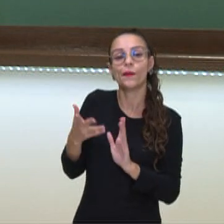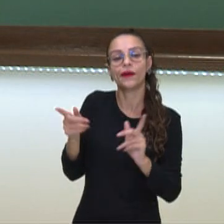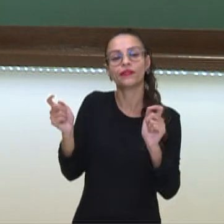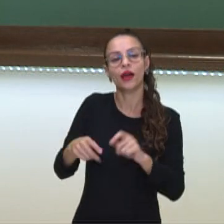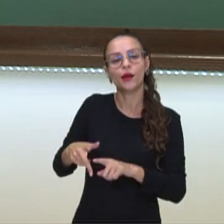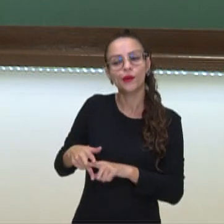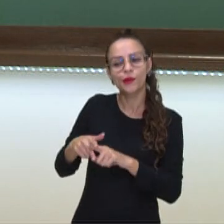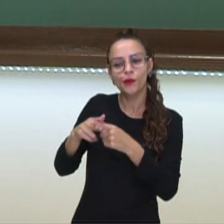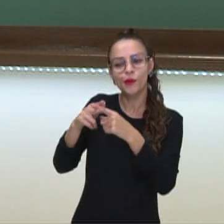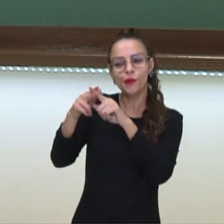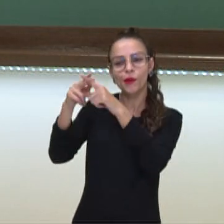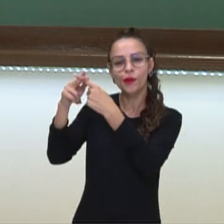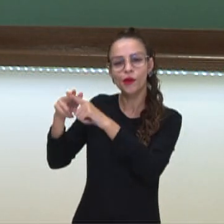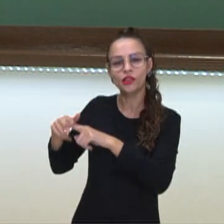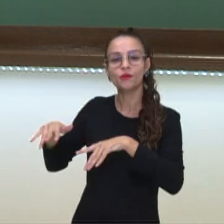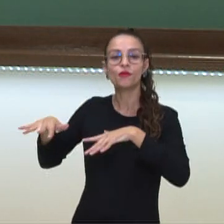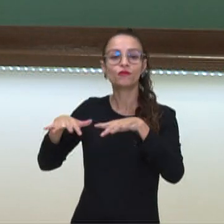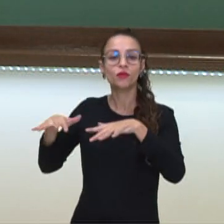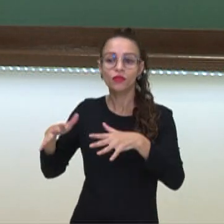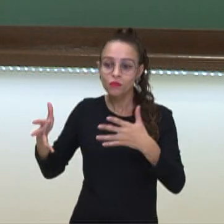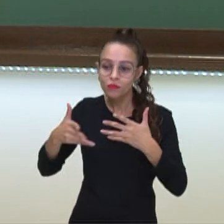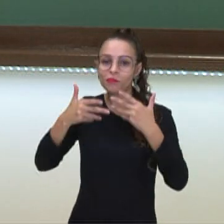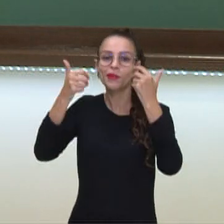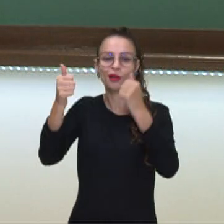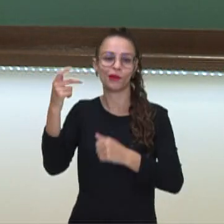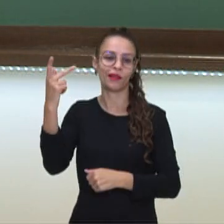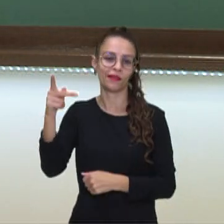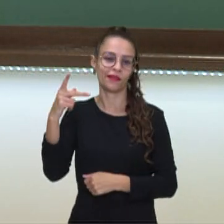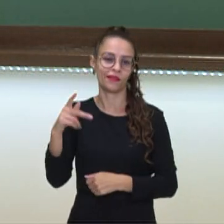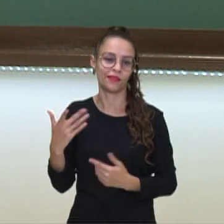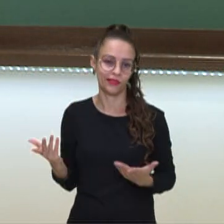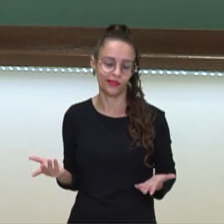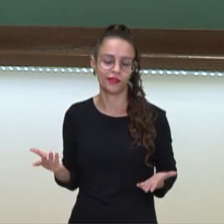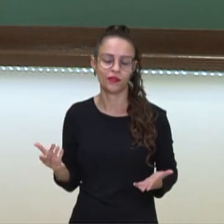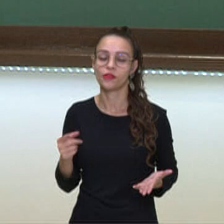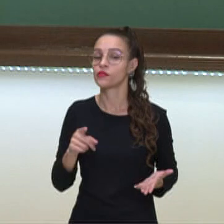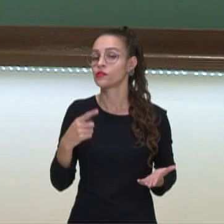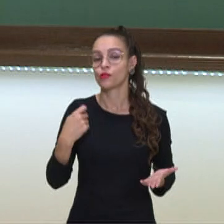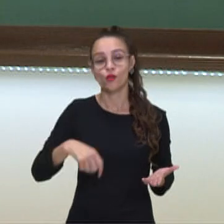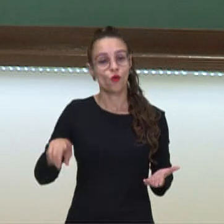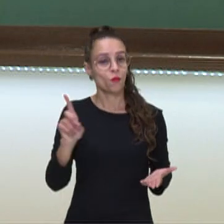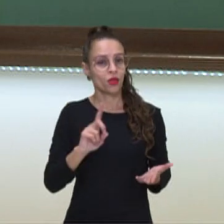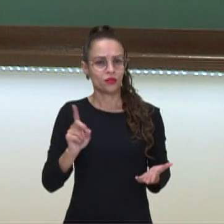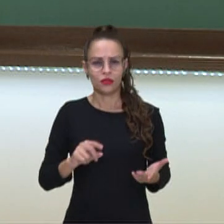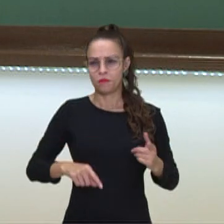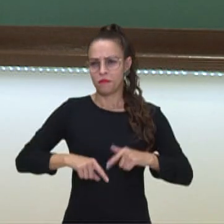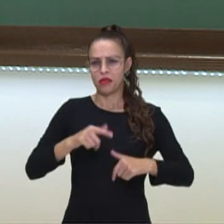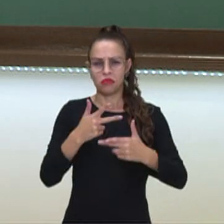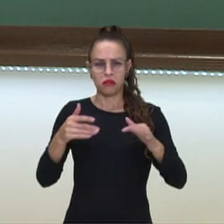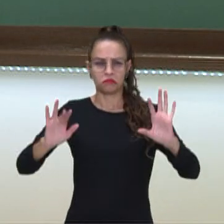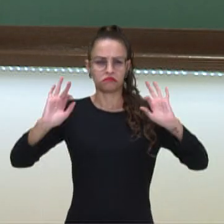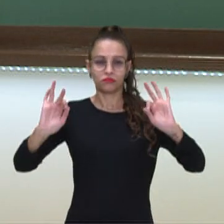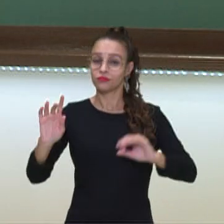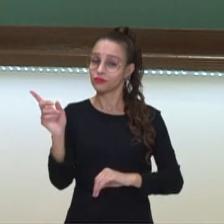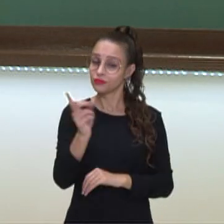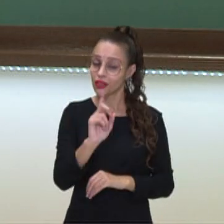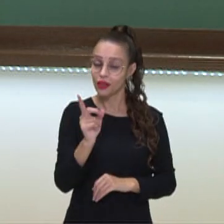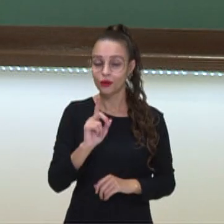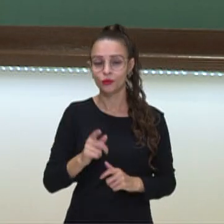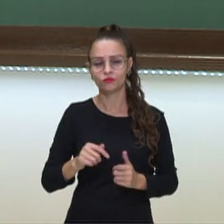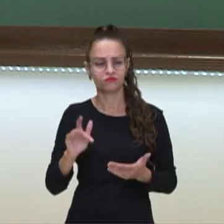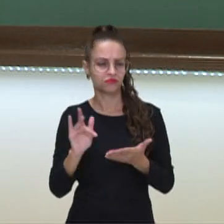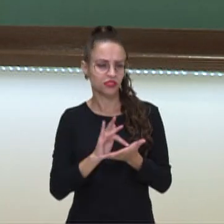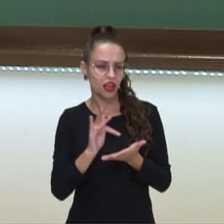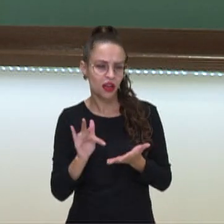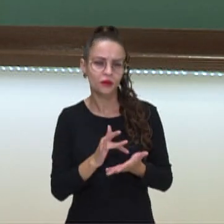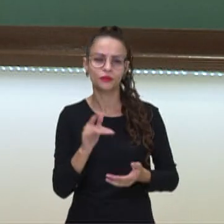movimento para melhorar o desempenho do atleta, tá? Então isso já não precisa de grandes equipamentos para acontecer. Com um